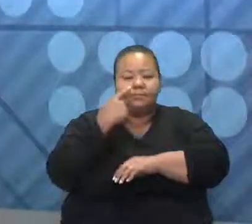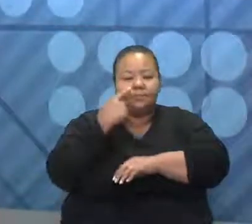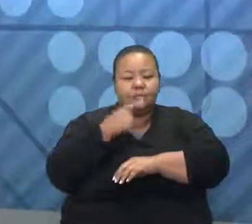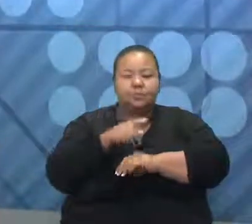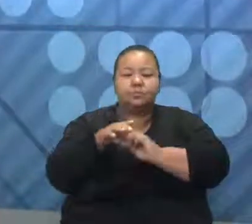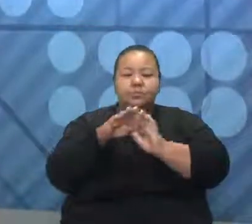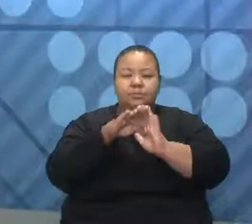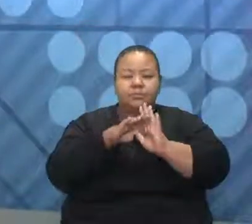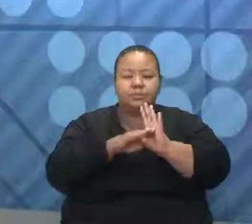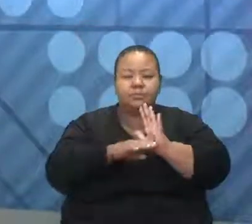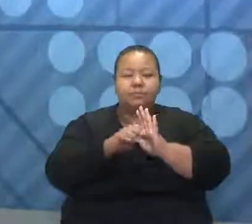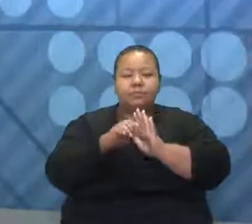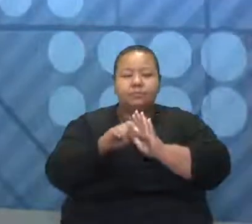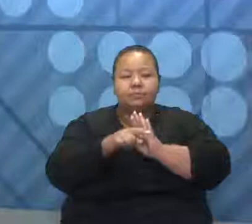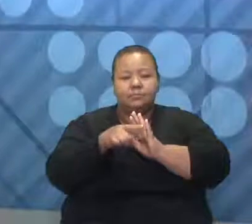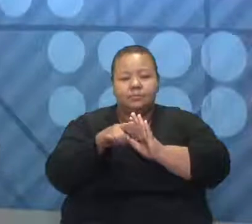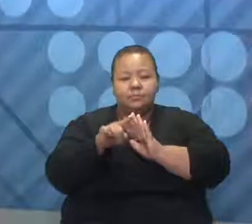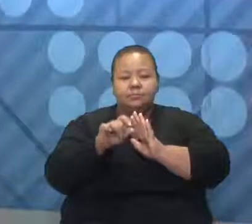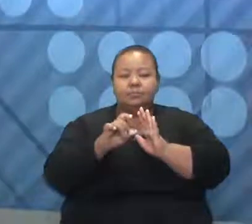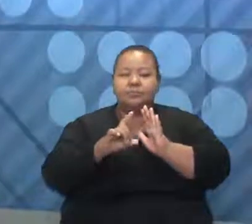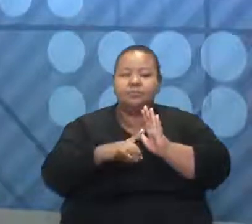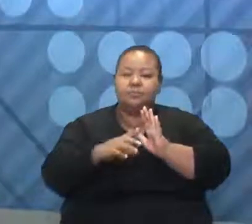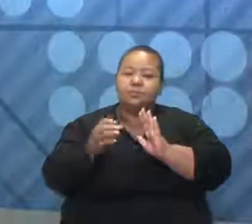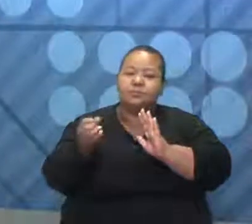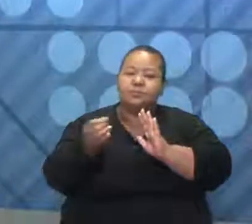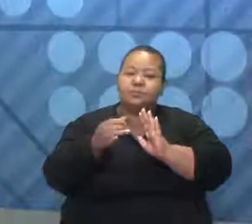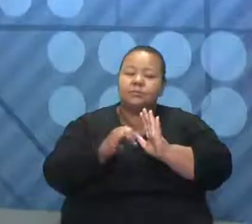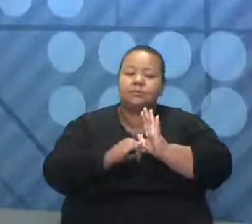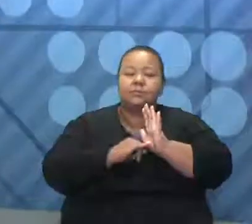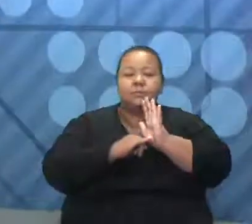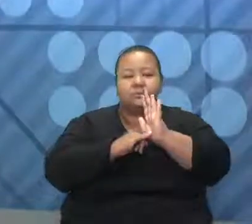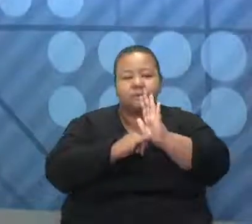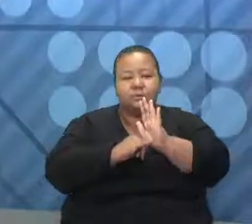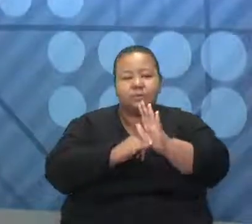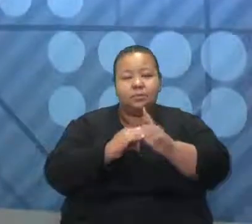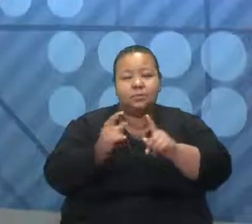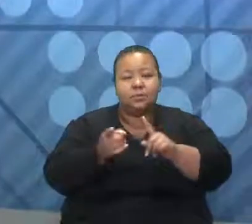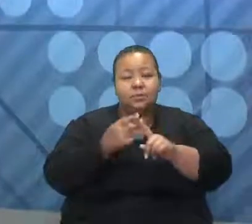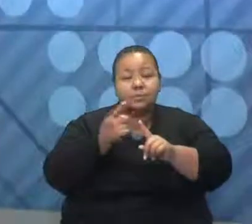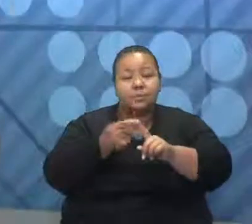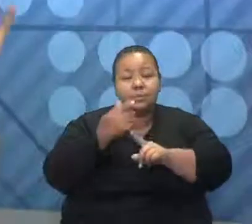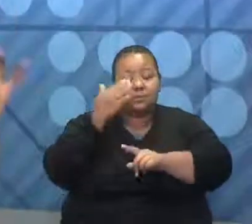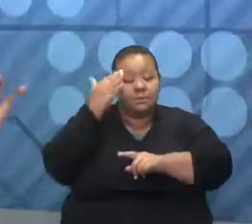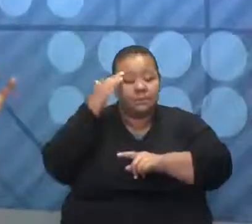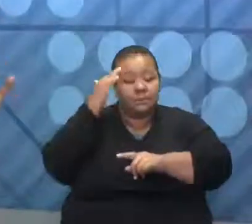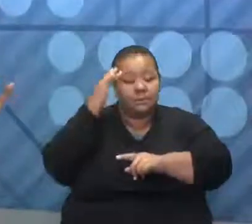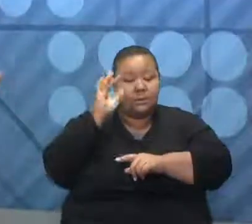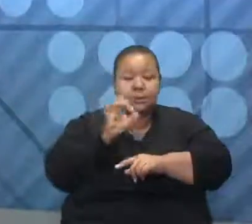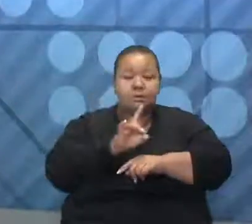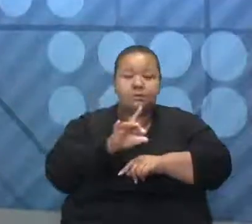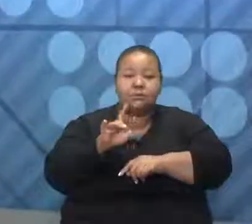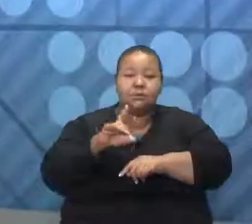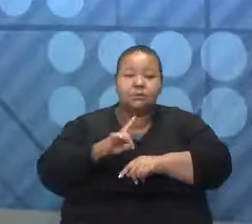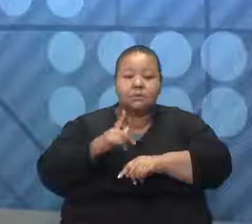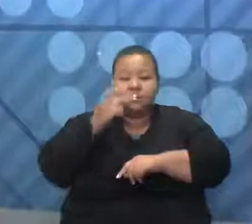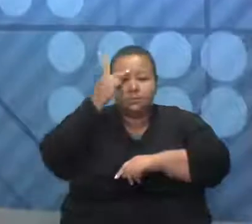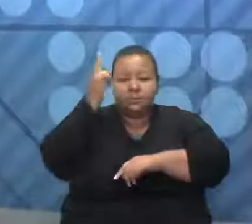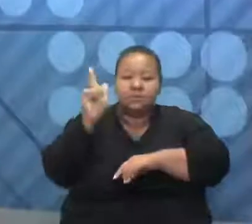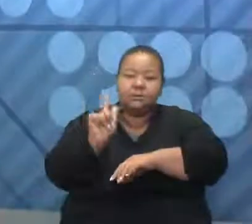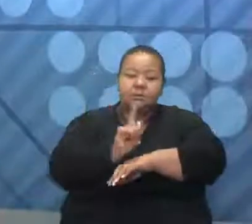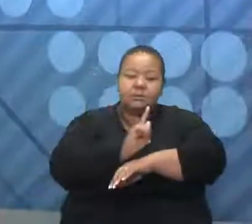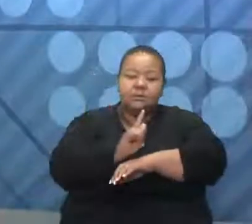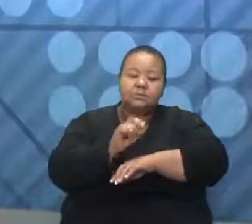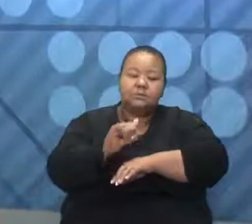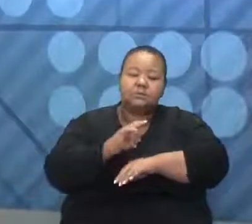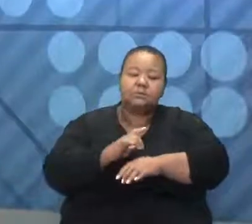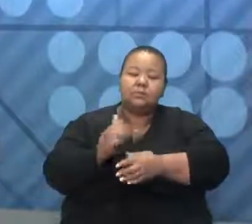plano de ação, eu vou ter novos indicadores. Então, primeira parte, entender que só existe gestão se eu tiver algum tipo de